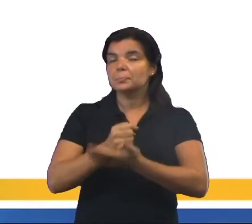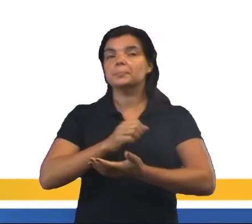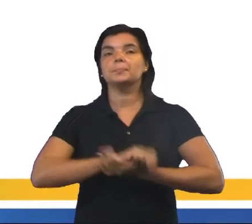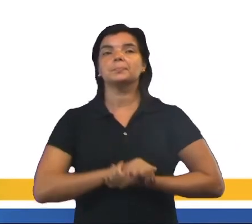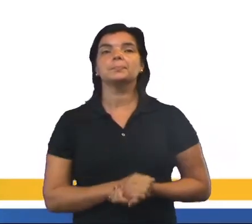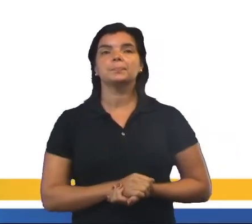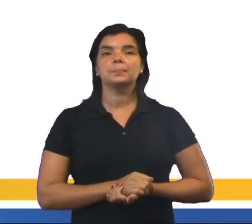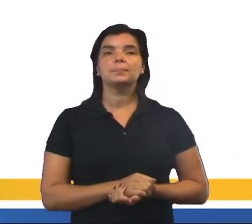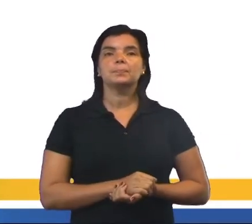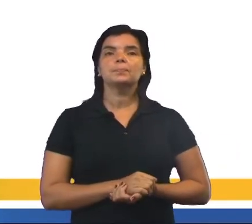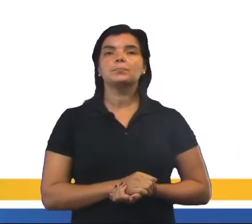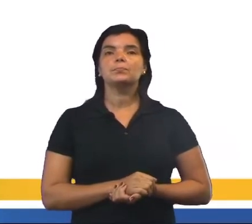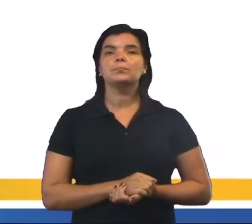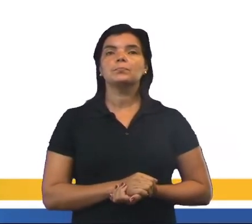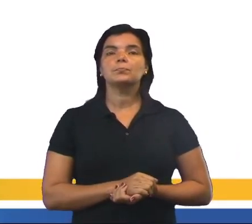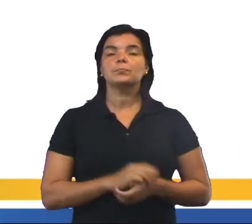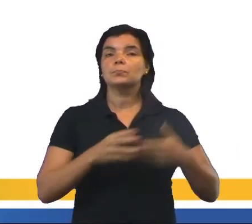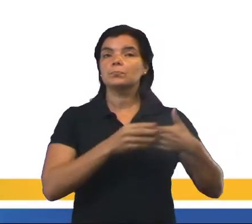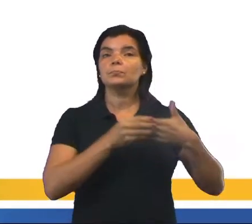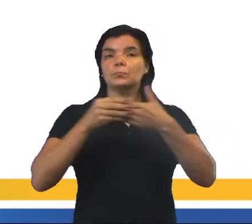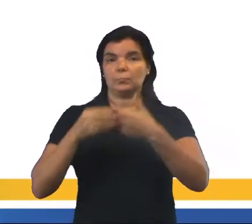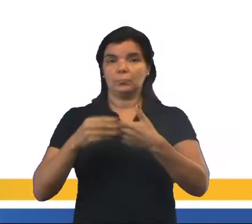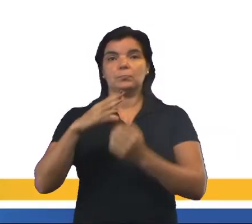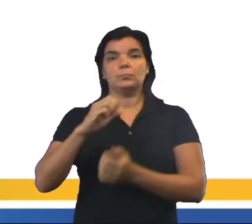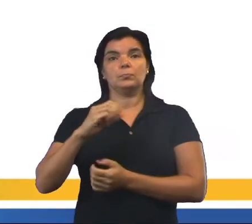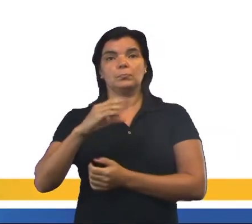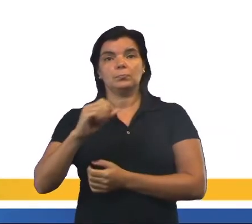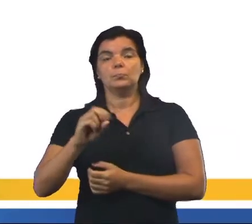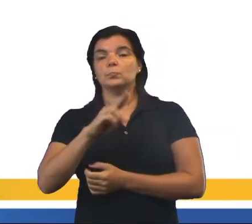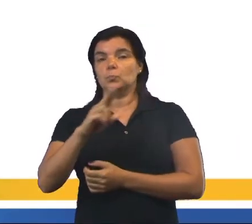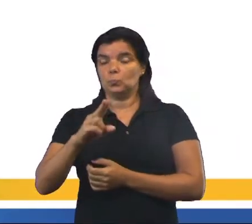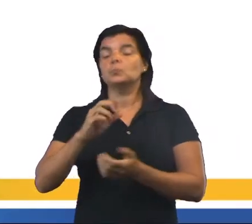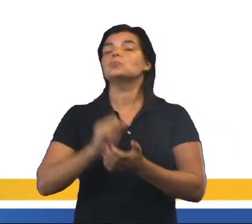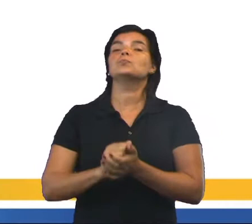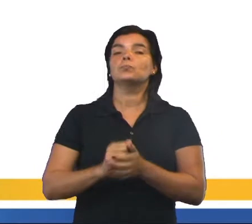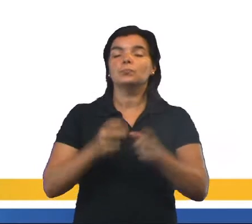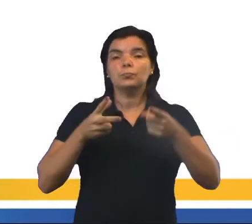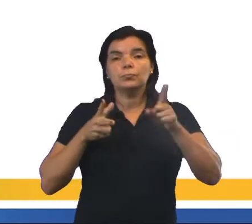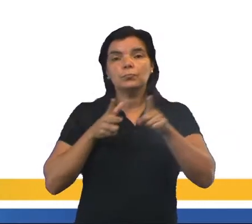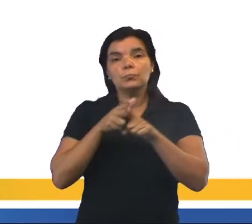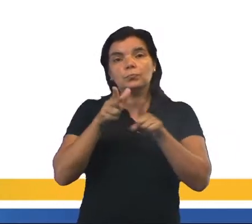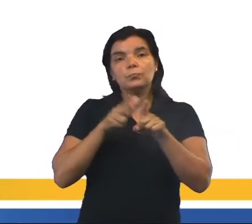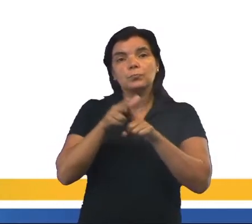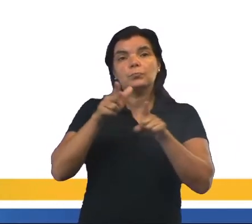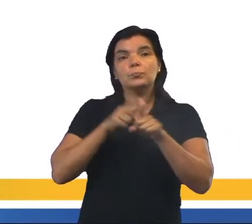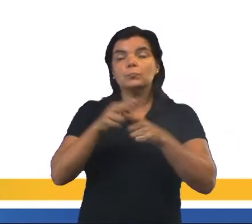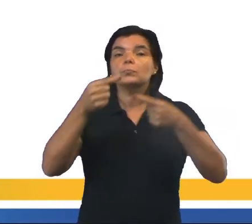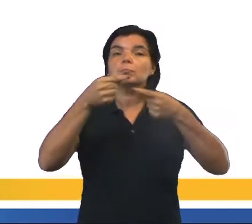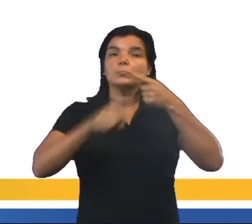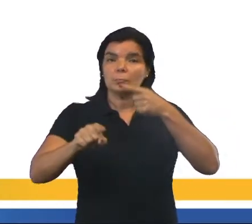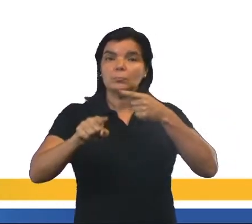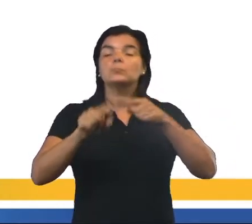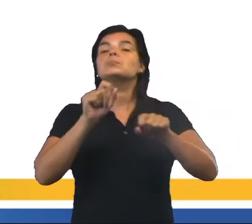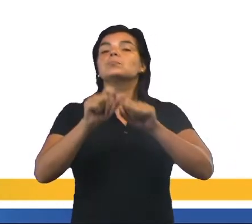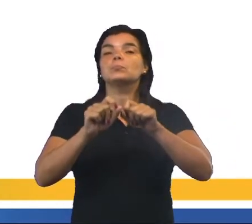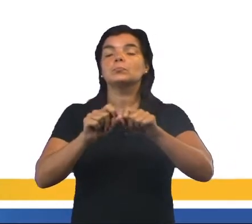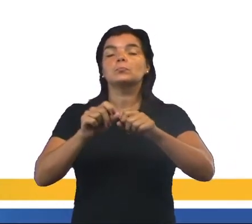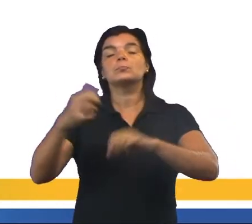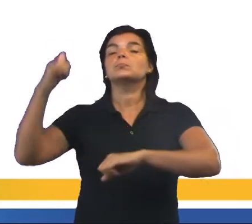Vamos lá. Olhem só, transporte de cacau ou cupuaçu está proibido nos aeroportos do